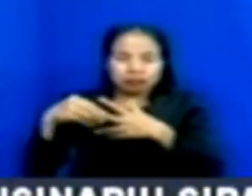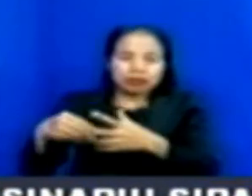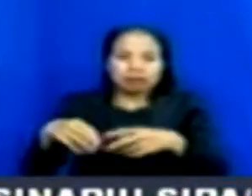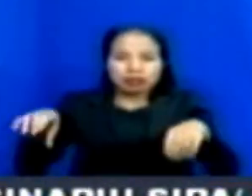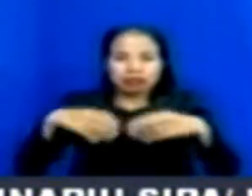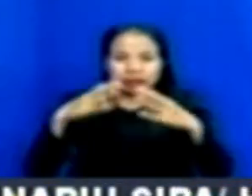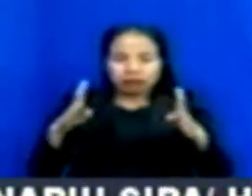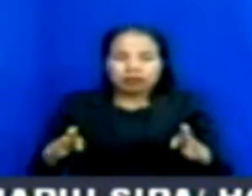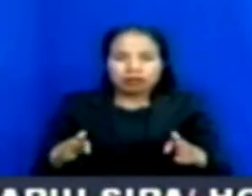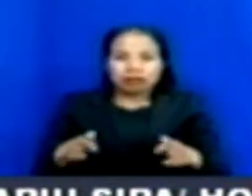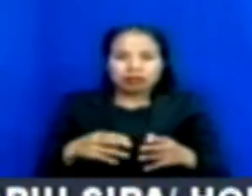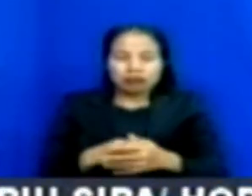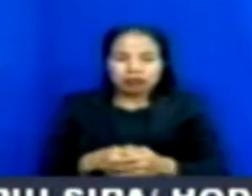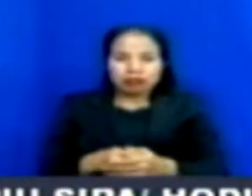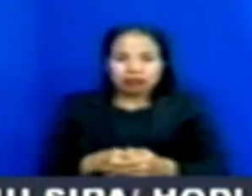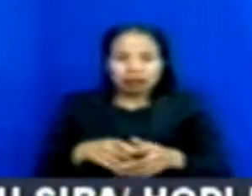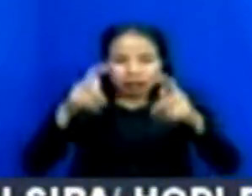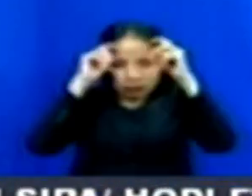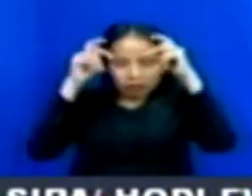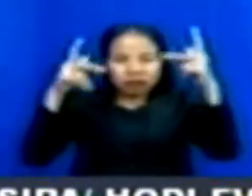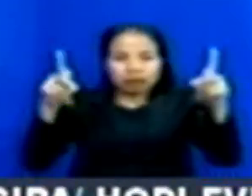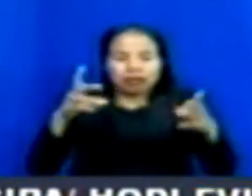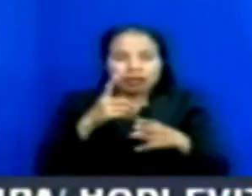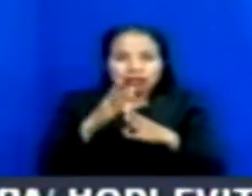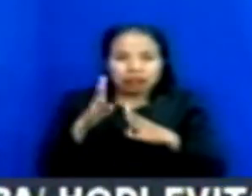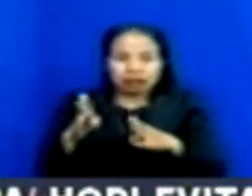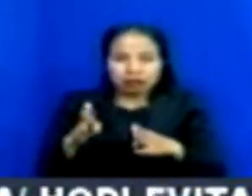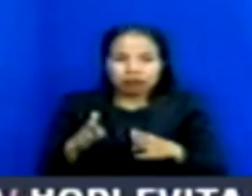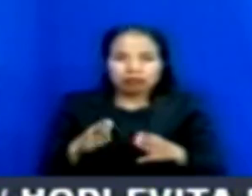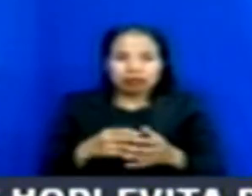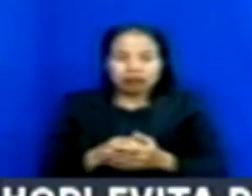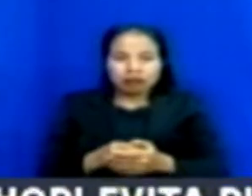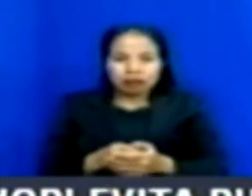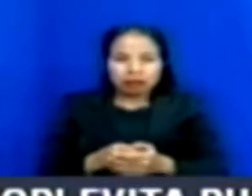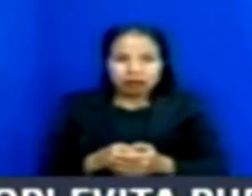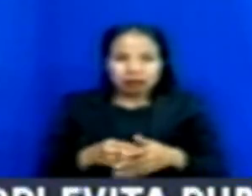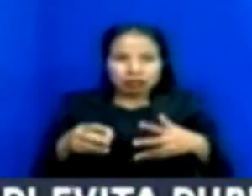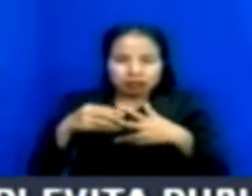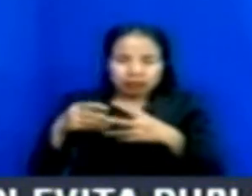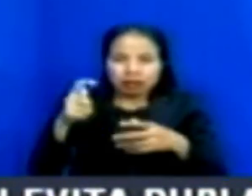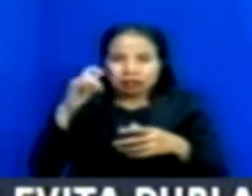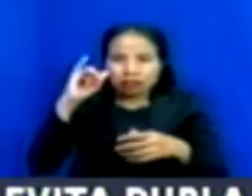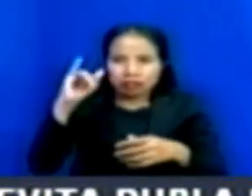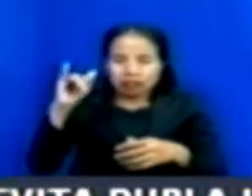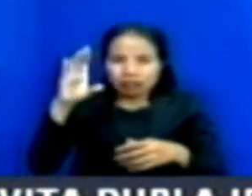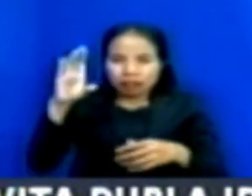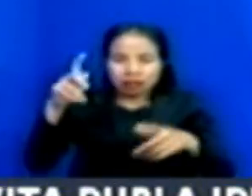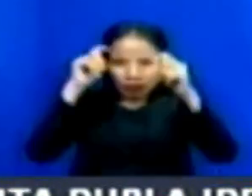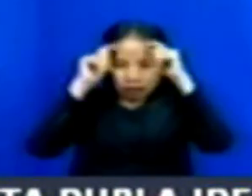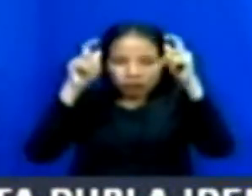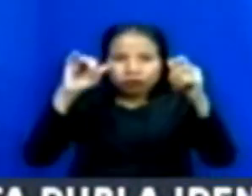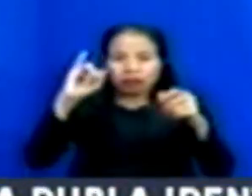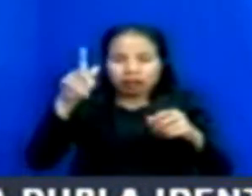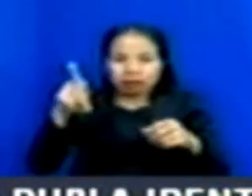sira e a sua room Timor Plaza. Diretora Interina Direção Identidade Uniku TIC Timor IP, Fátima da